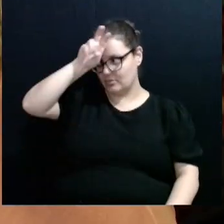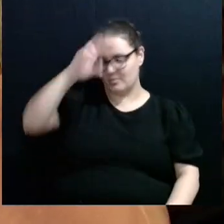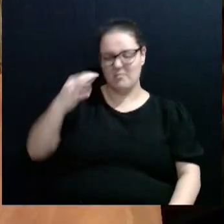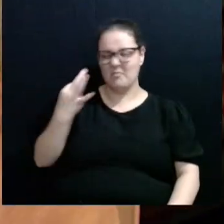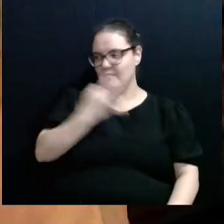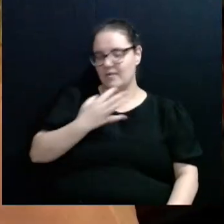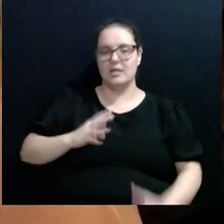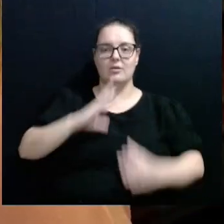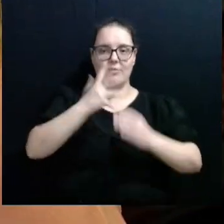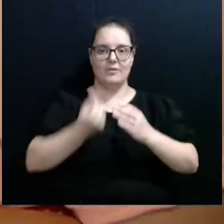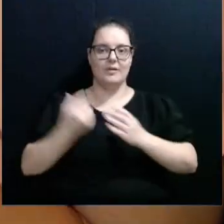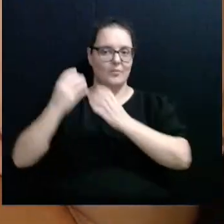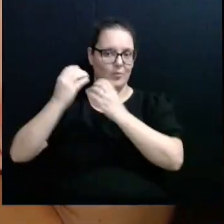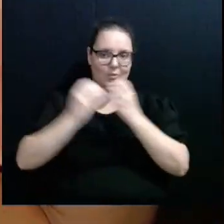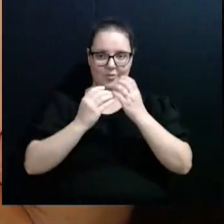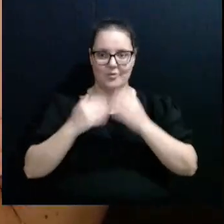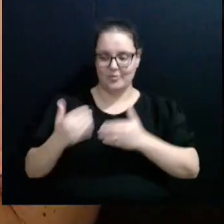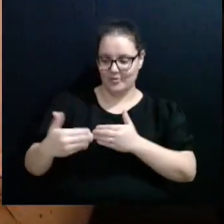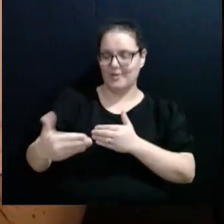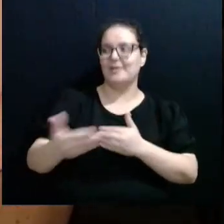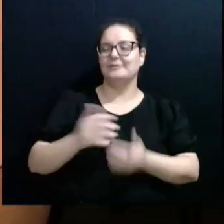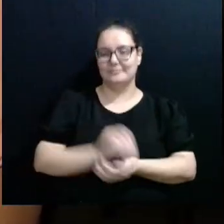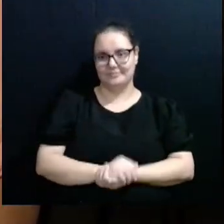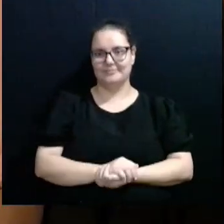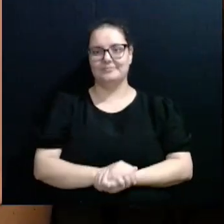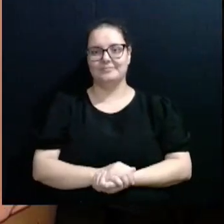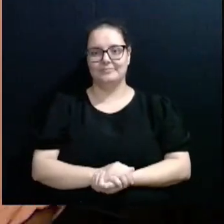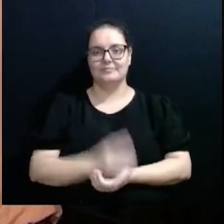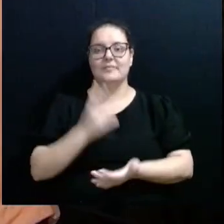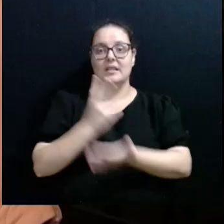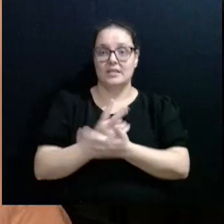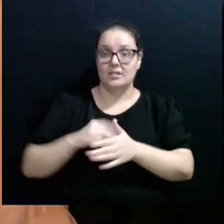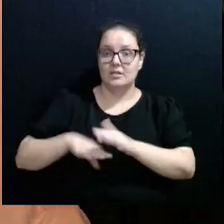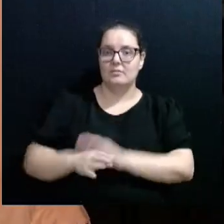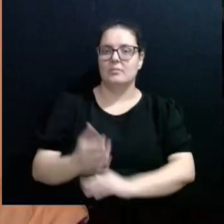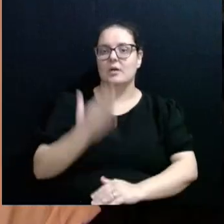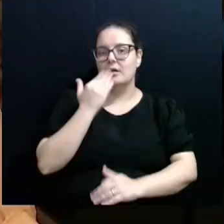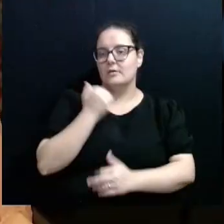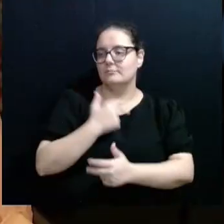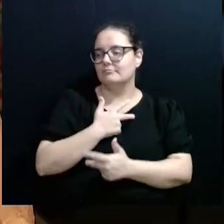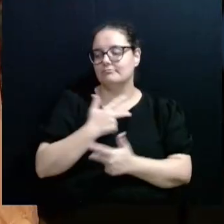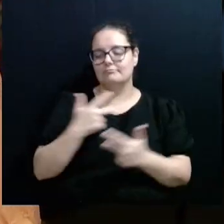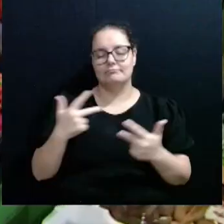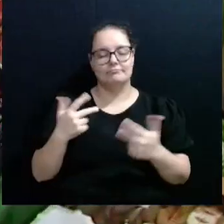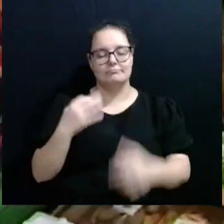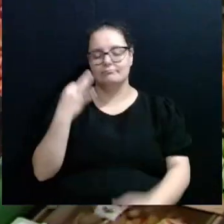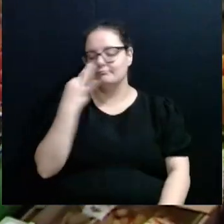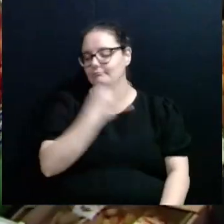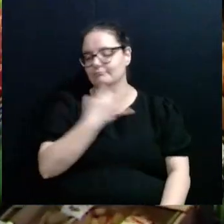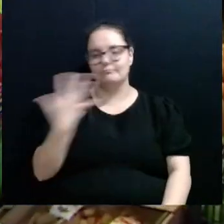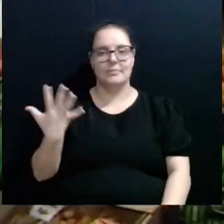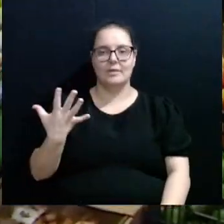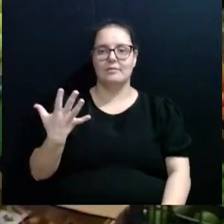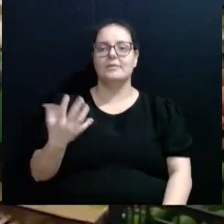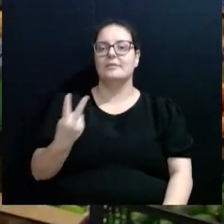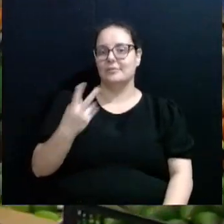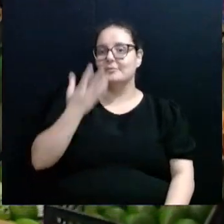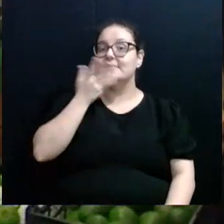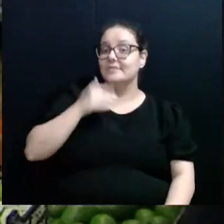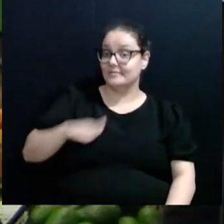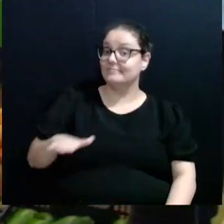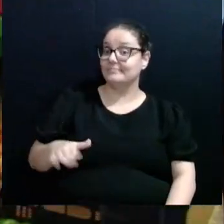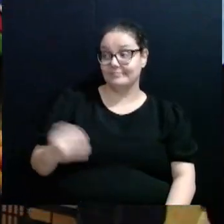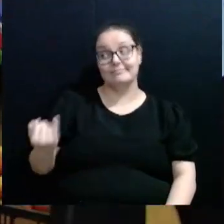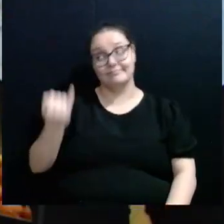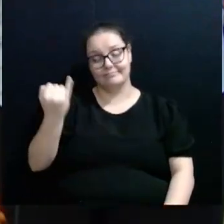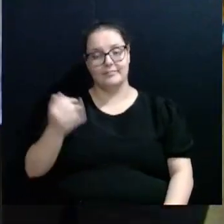e assim por diante. Sempre costumo comer frutas, eu tenho 2 crianças em casa, então é fundamental. Ao contrário do inverno,